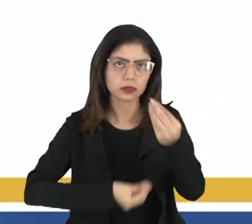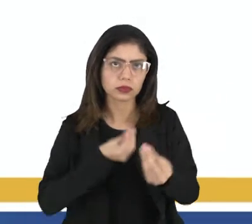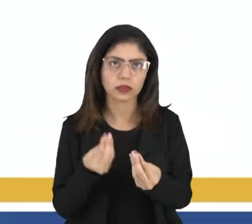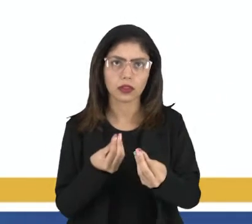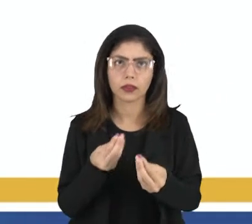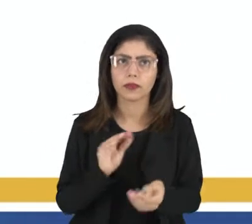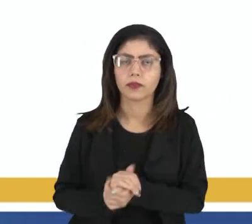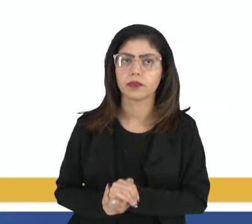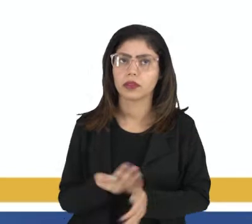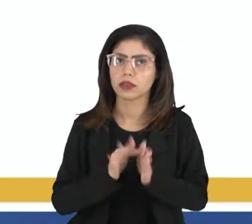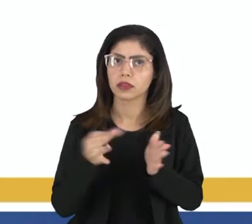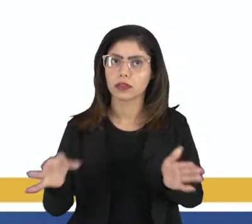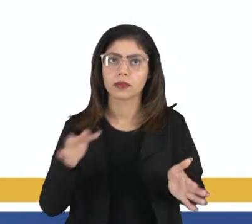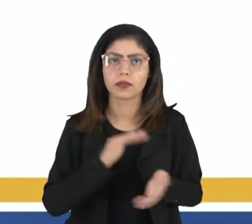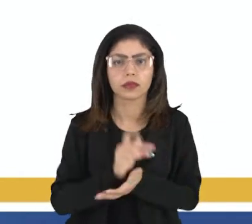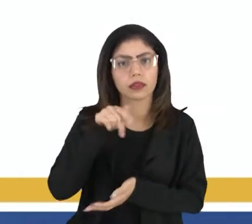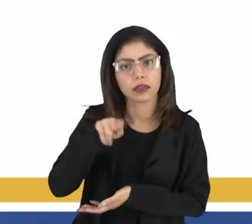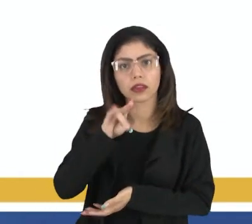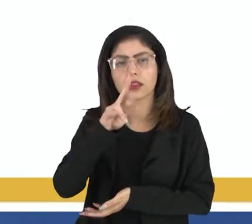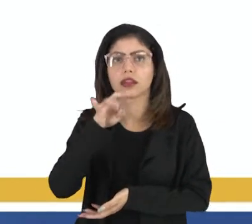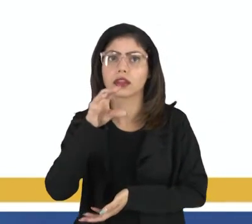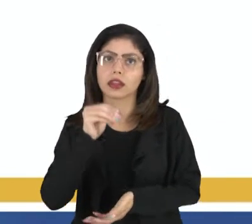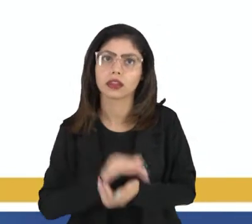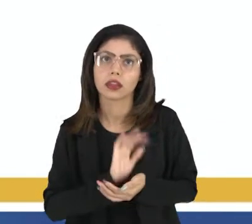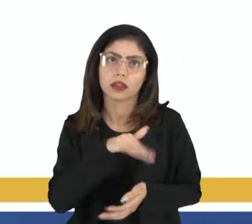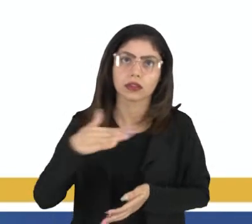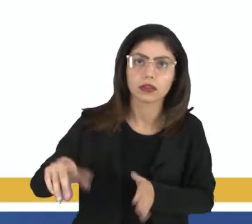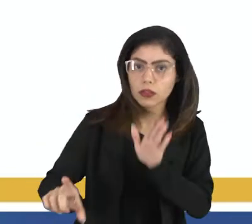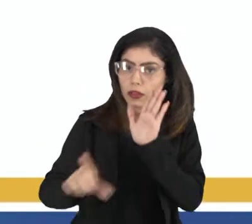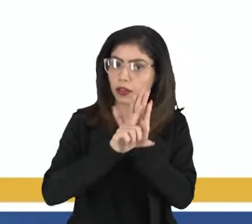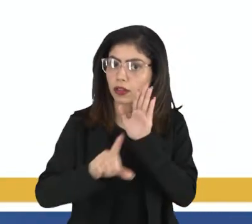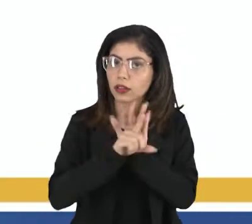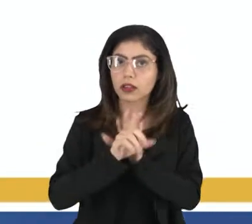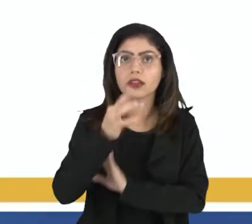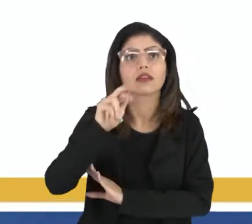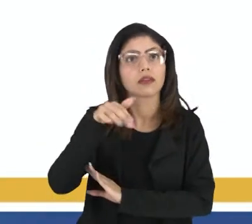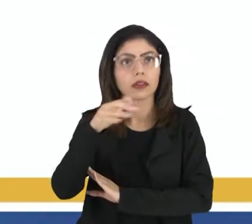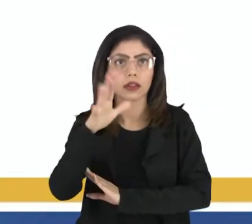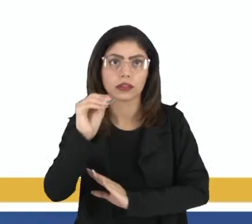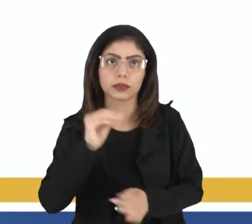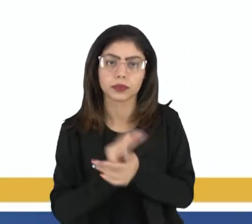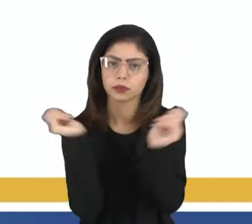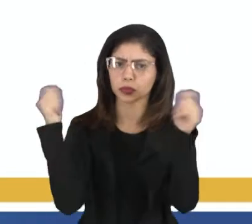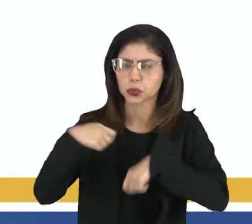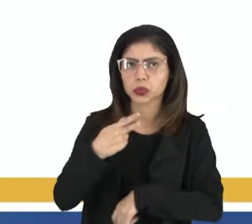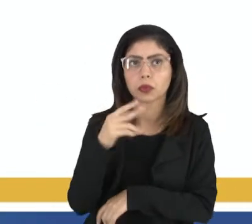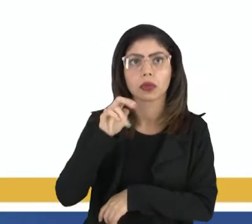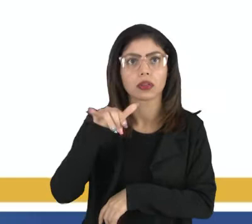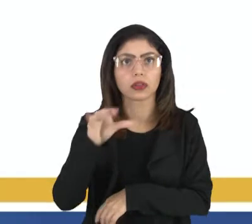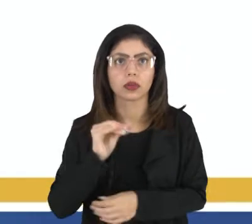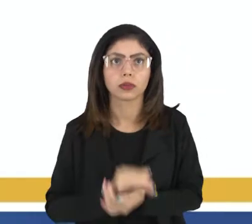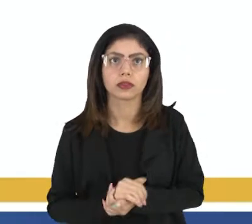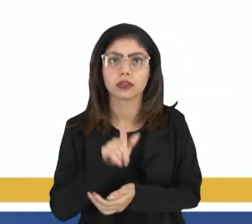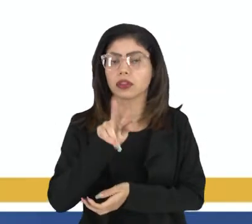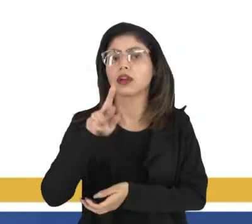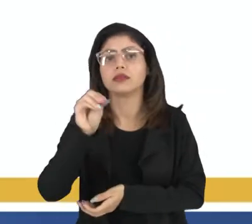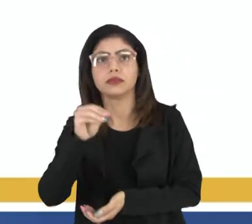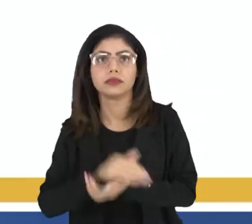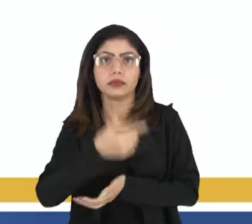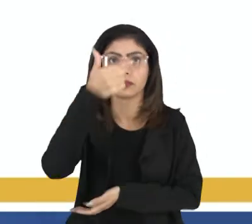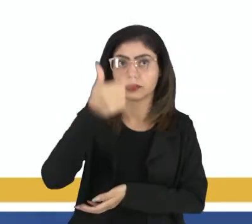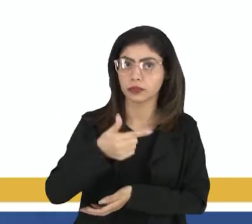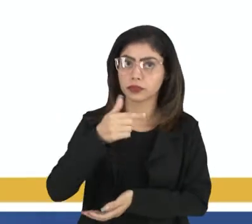função quadrática, quando a sua lei de formação ela possui um polinômio de